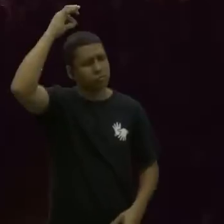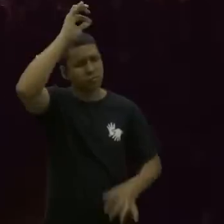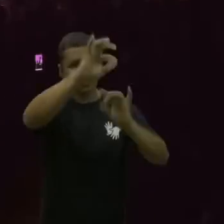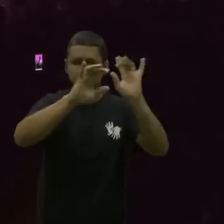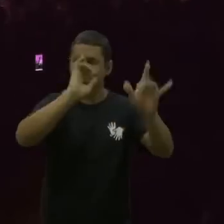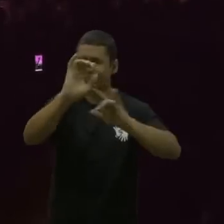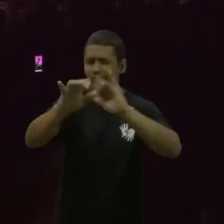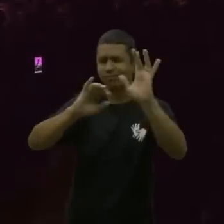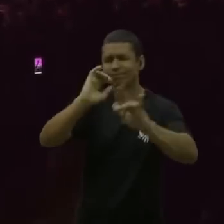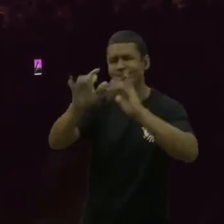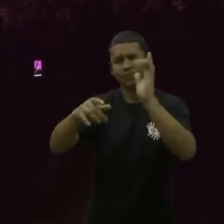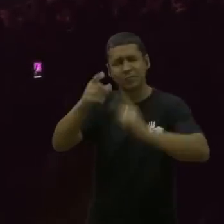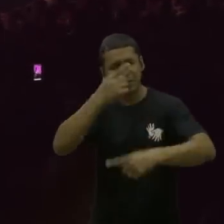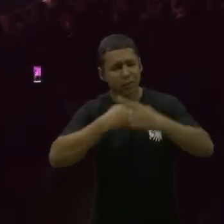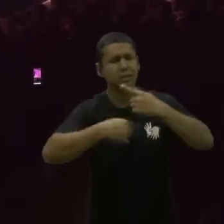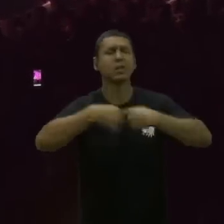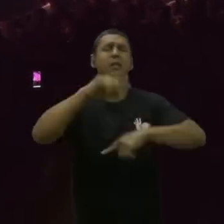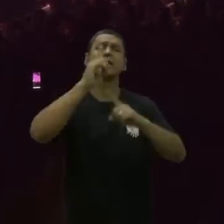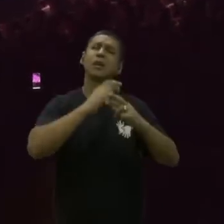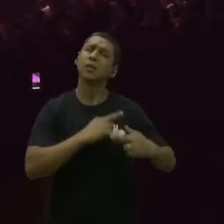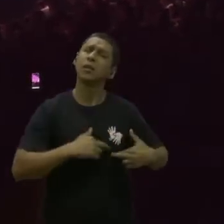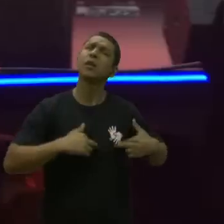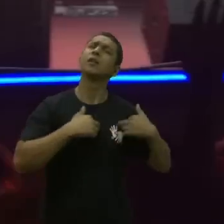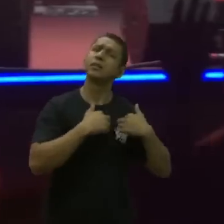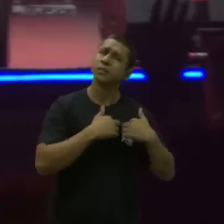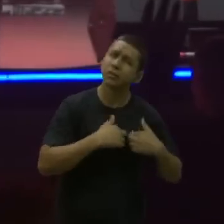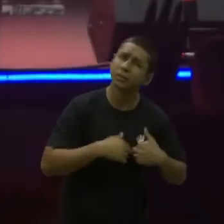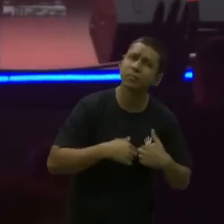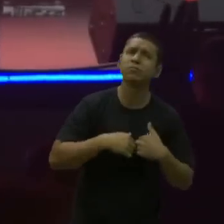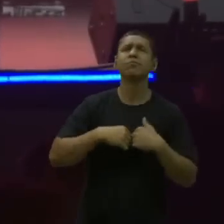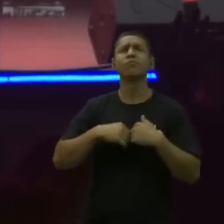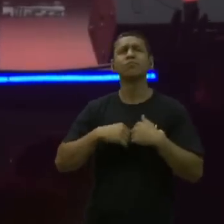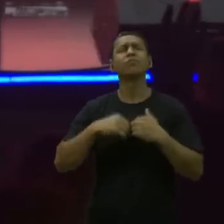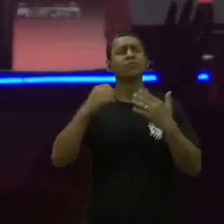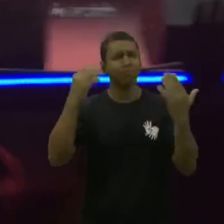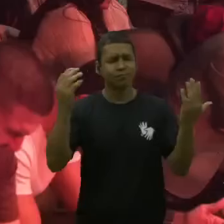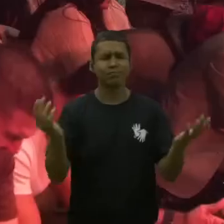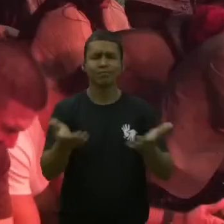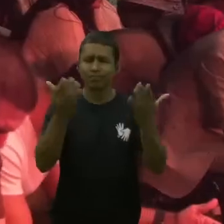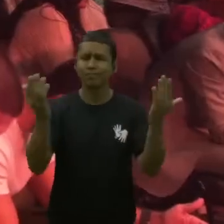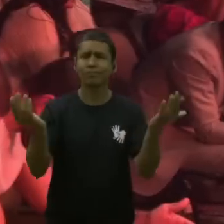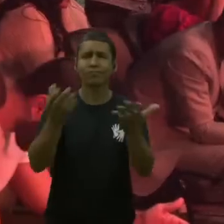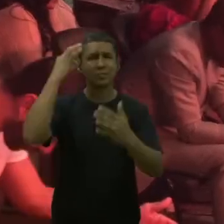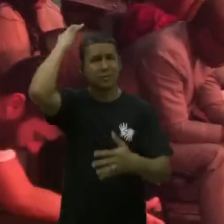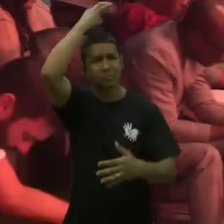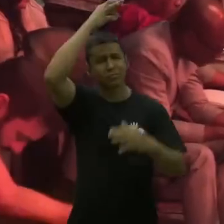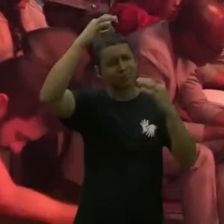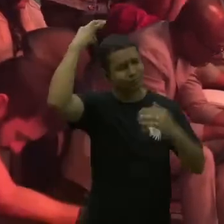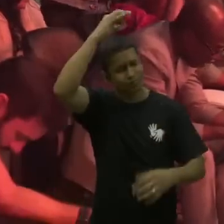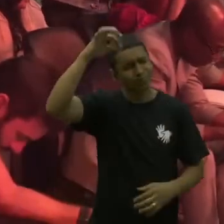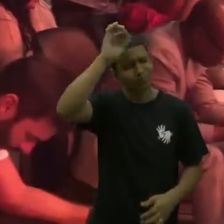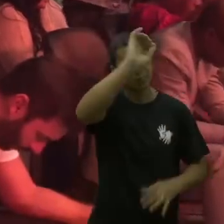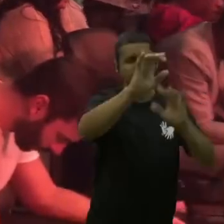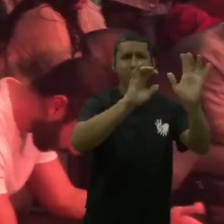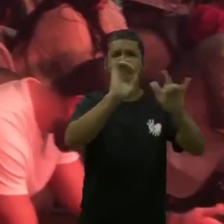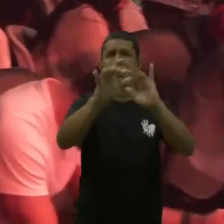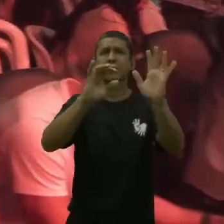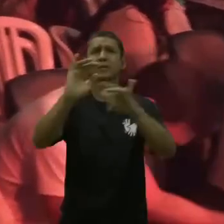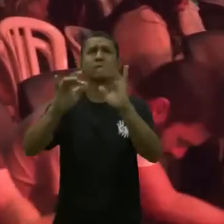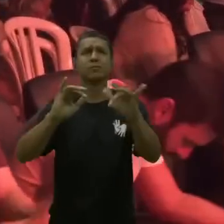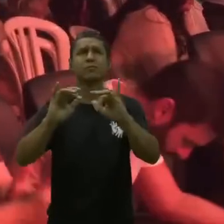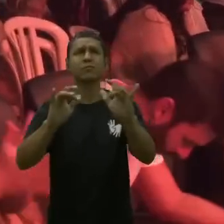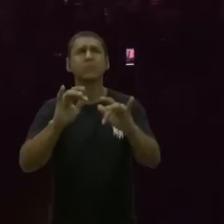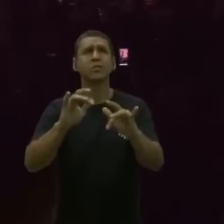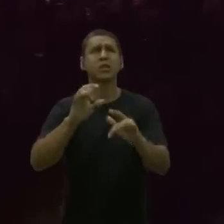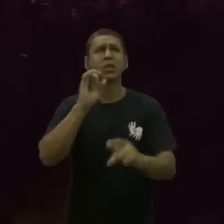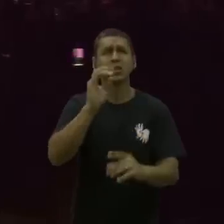renovar e agora. Tem renovo nessa noite. Seja renovado pelo Espírito. Eu quero ouvir só os